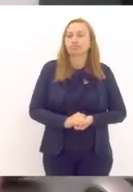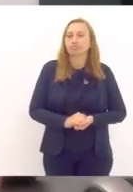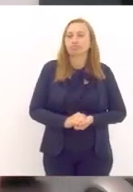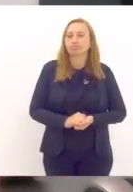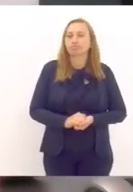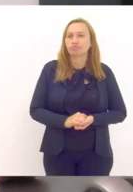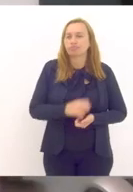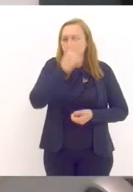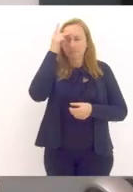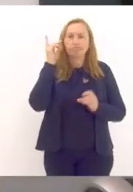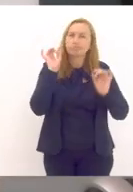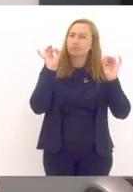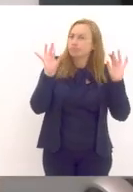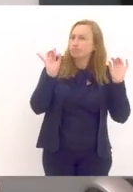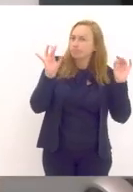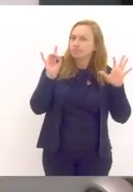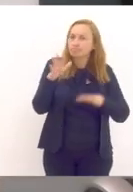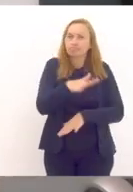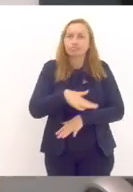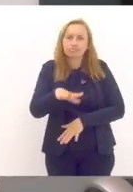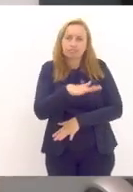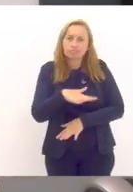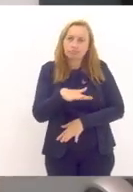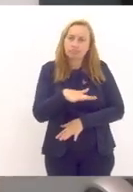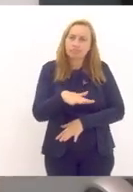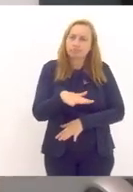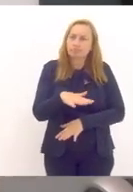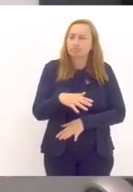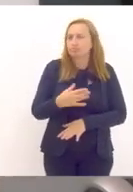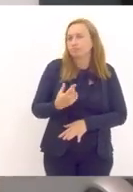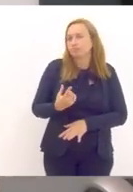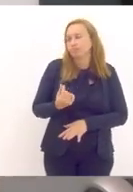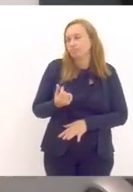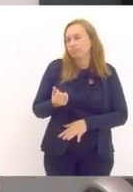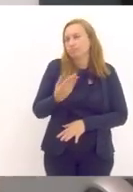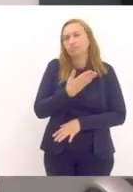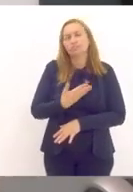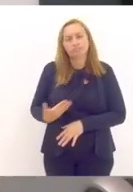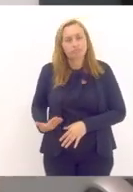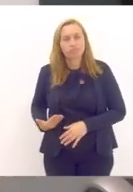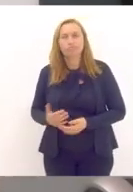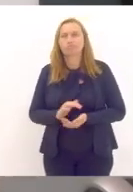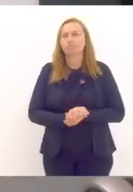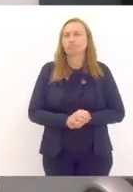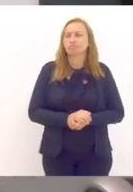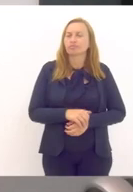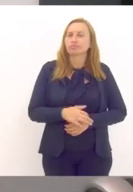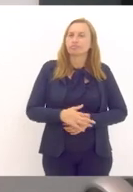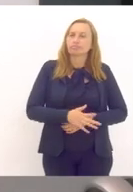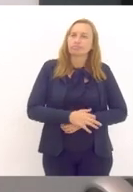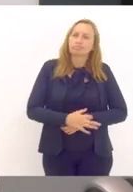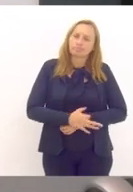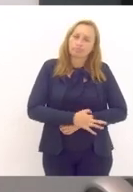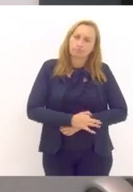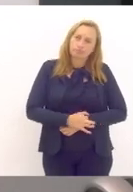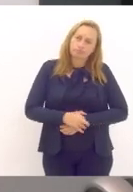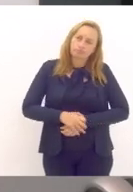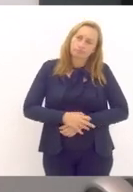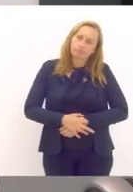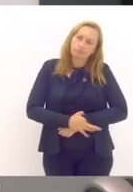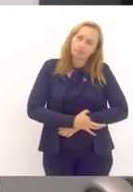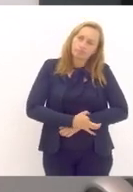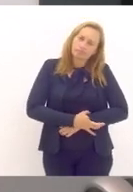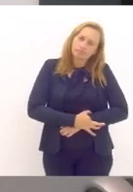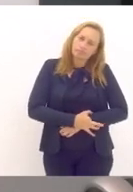muitos especialistas na área de finanças públicas e, recentemente, discutindo com o André Calab,